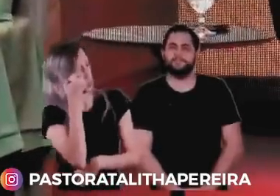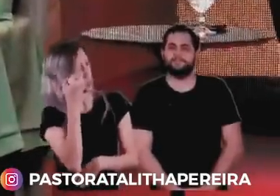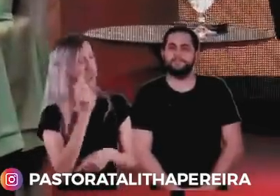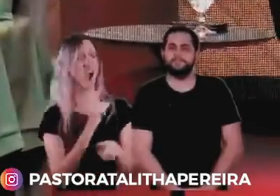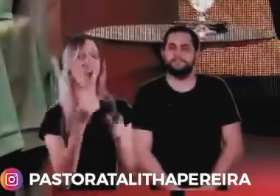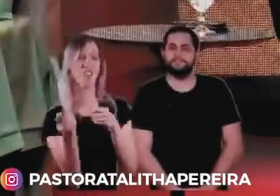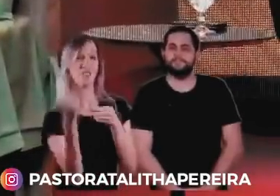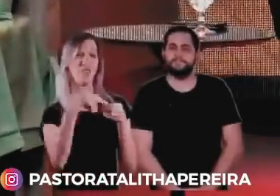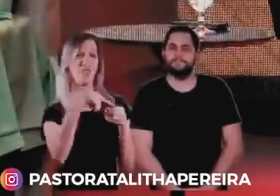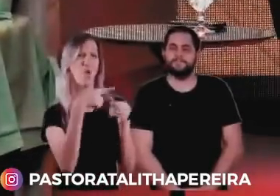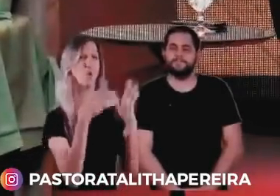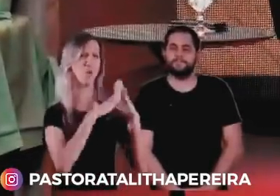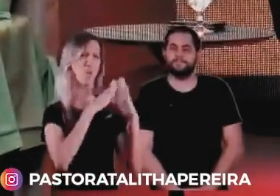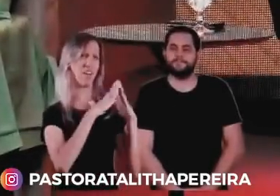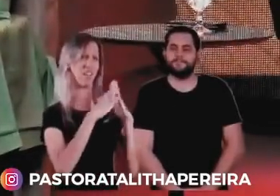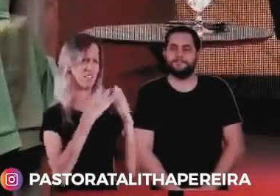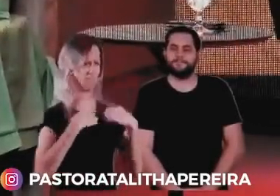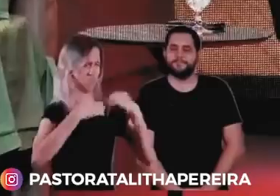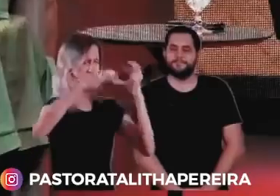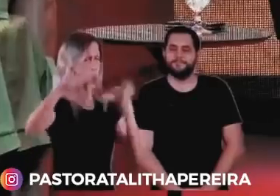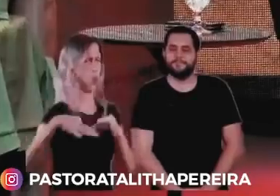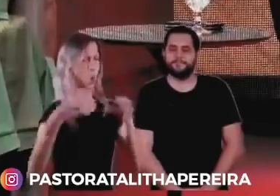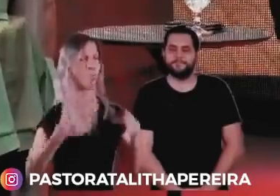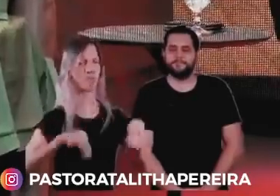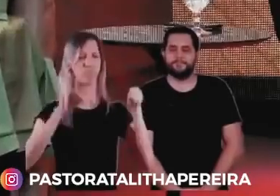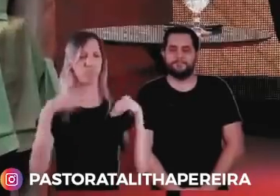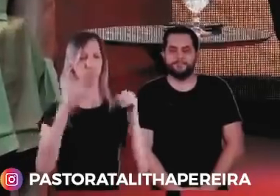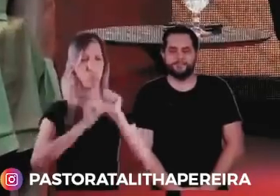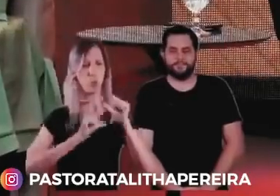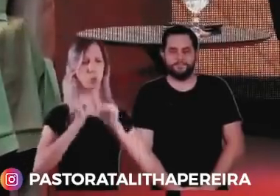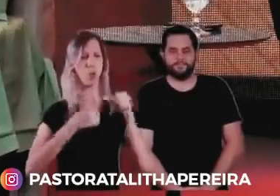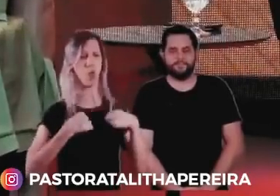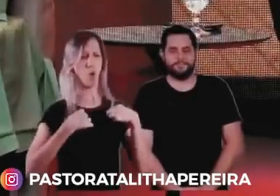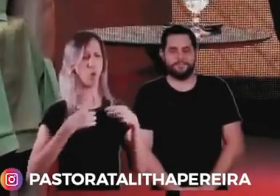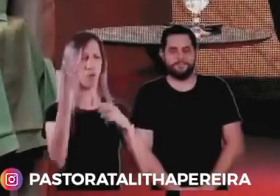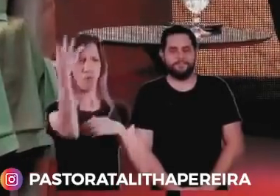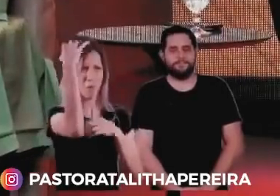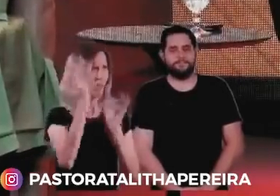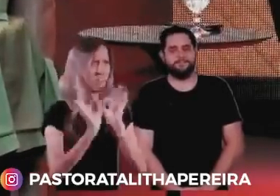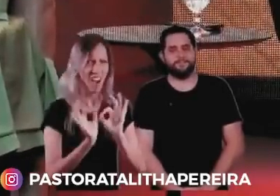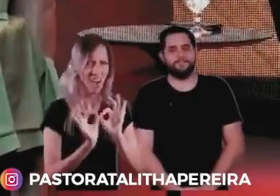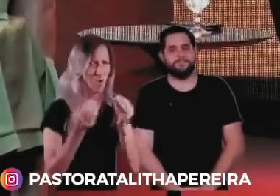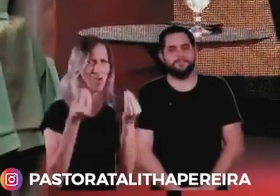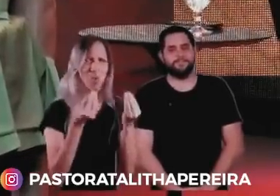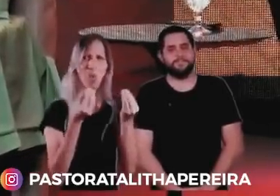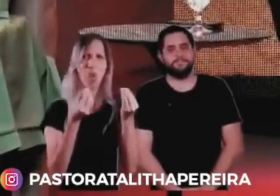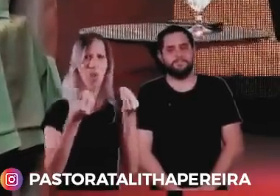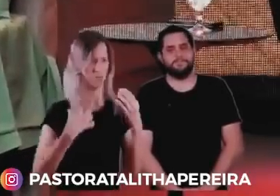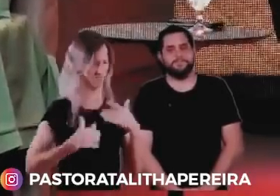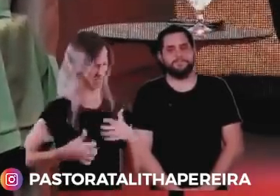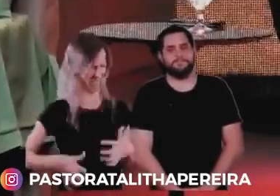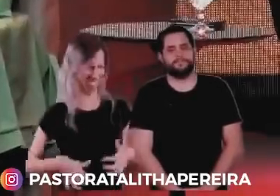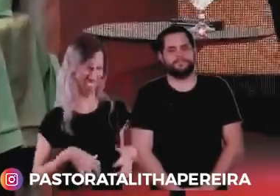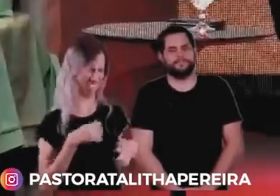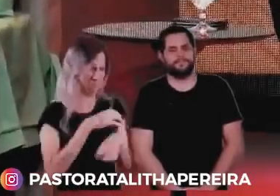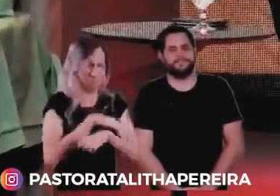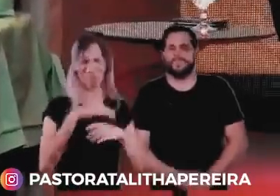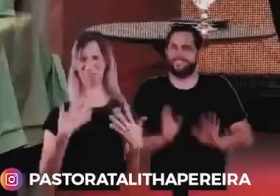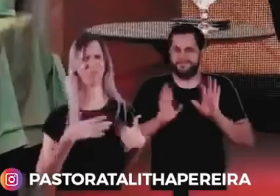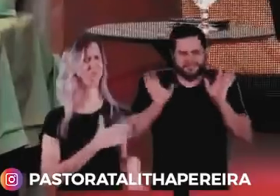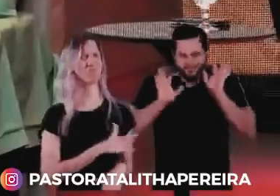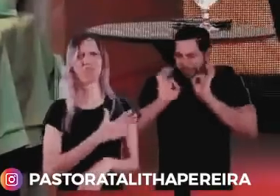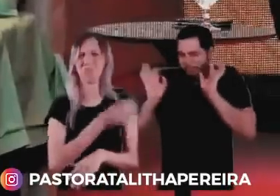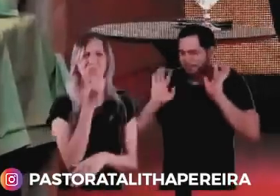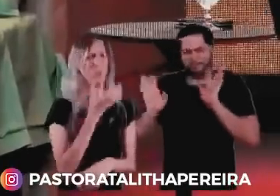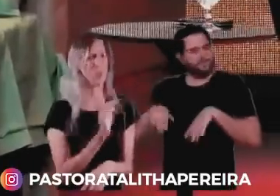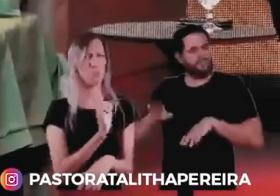rua, trocar, tirar a roupa, né, vestir o pijama e se deitar sem tomar um banho, o corpo fica pinicando, fica... Não, até porque